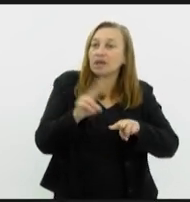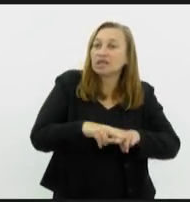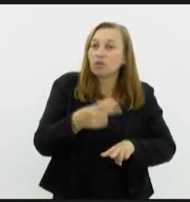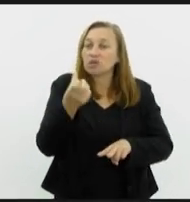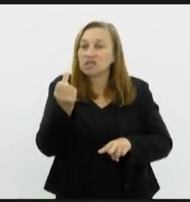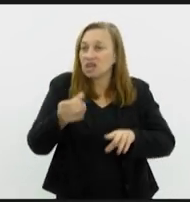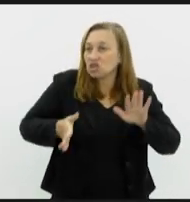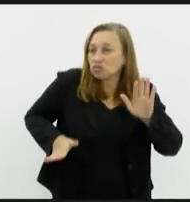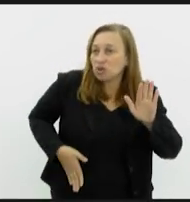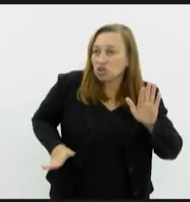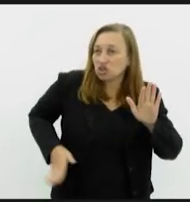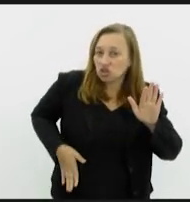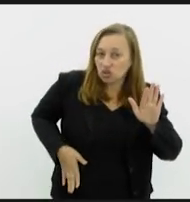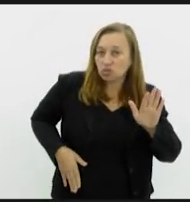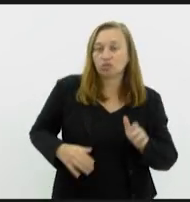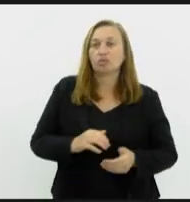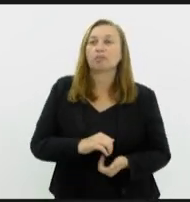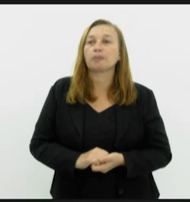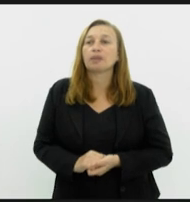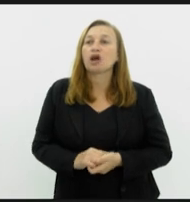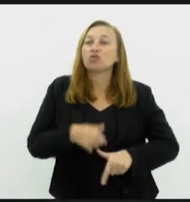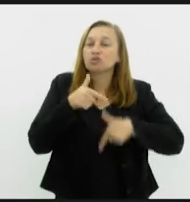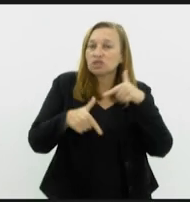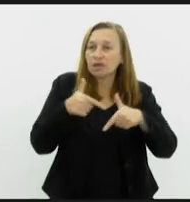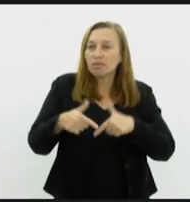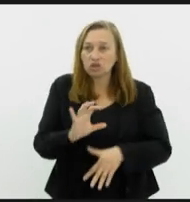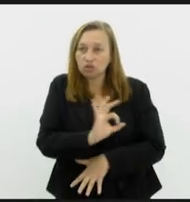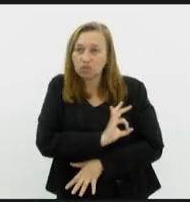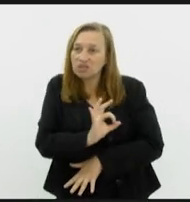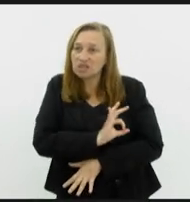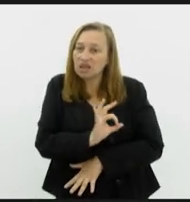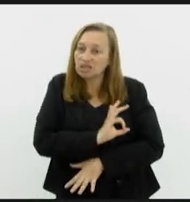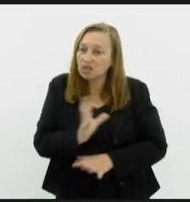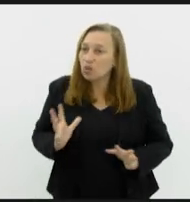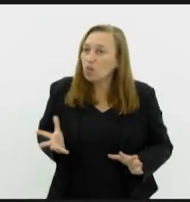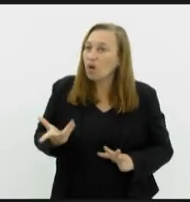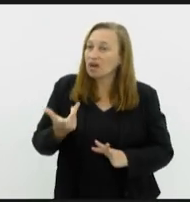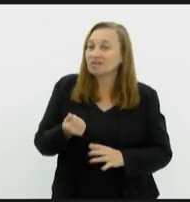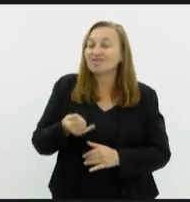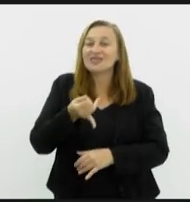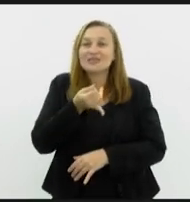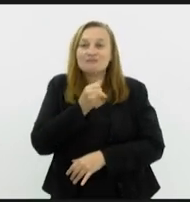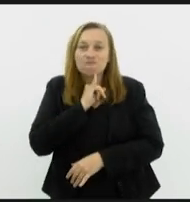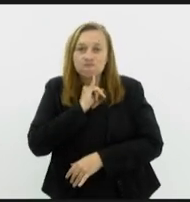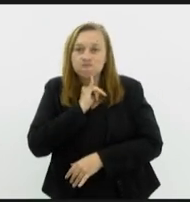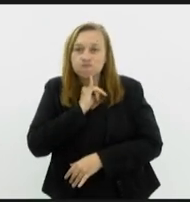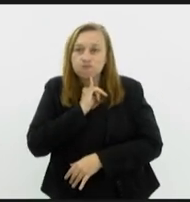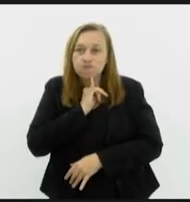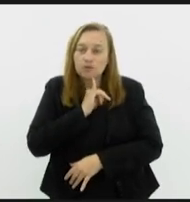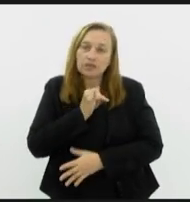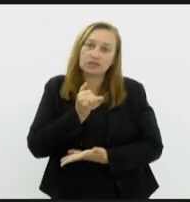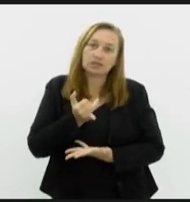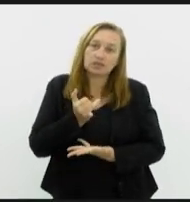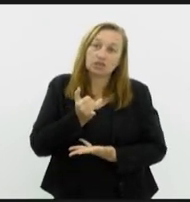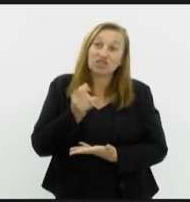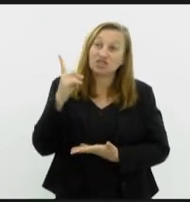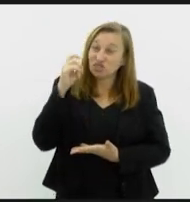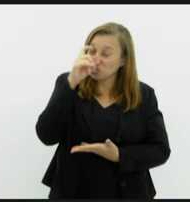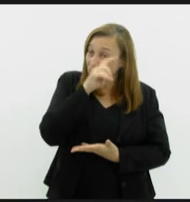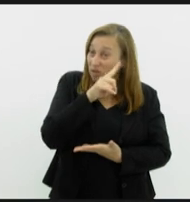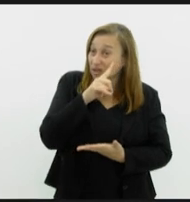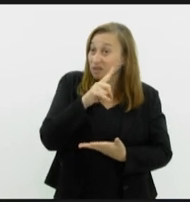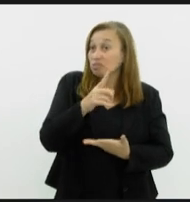tudo que nós vimos lá, o trabalho dos policiais sendo bem feito e, infelizmente, sendo dificultado